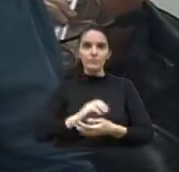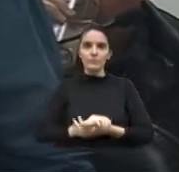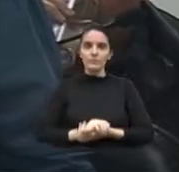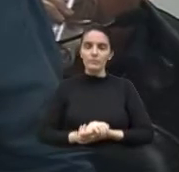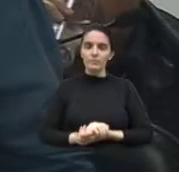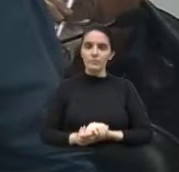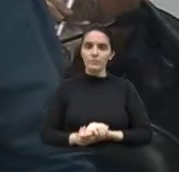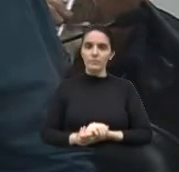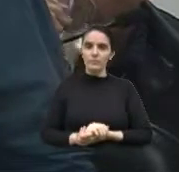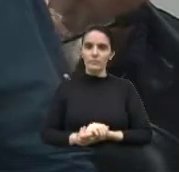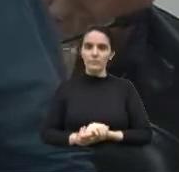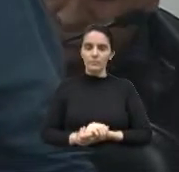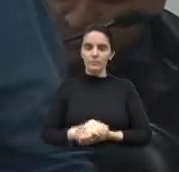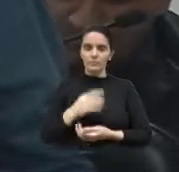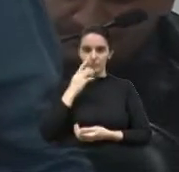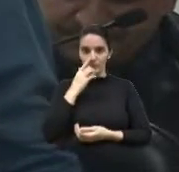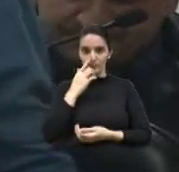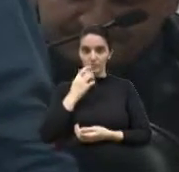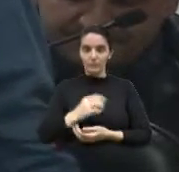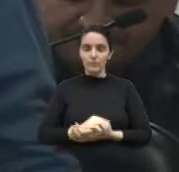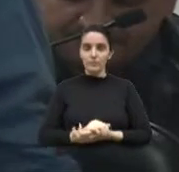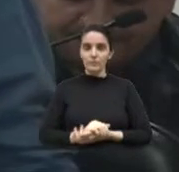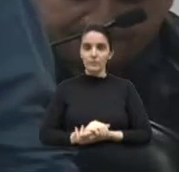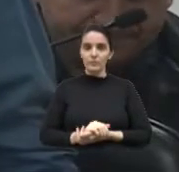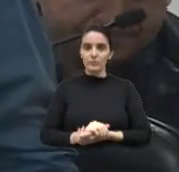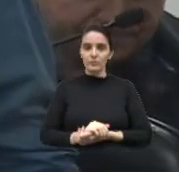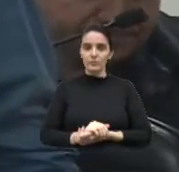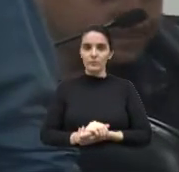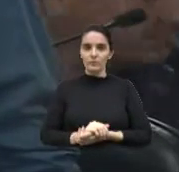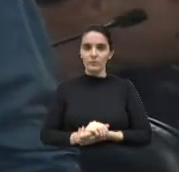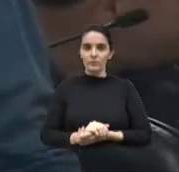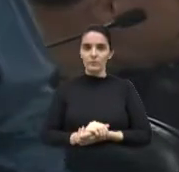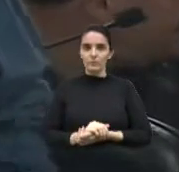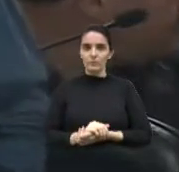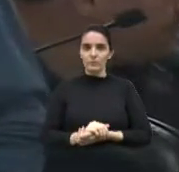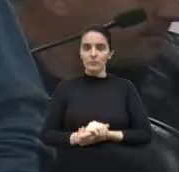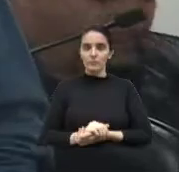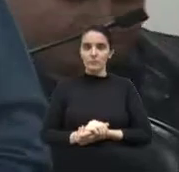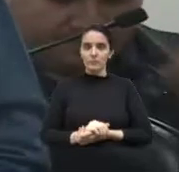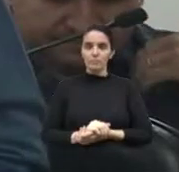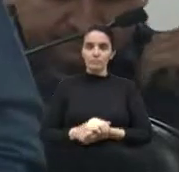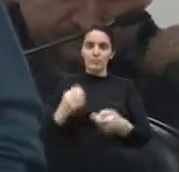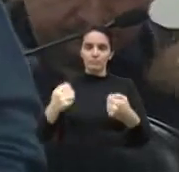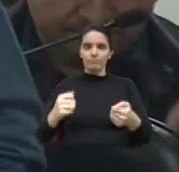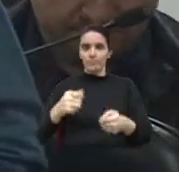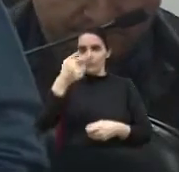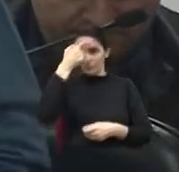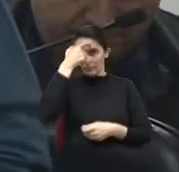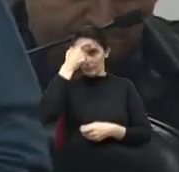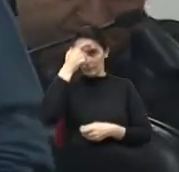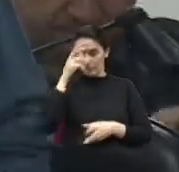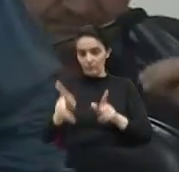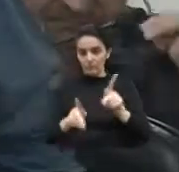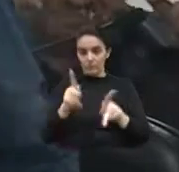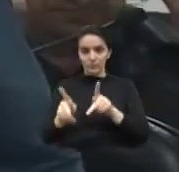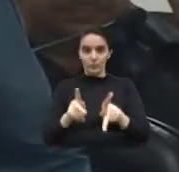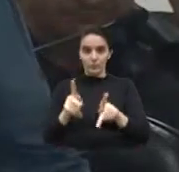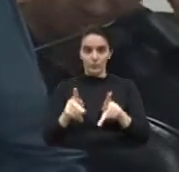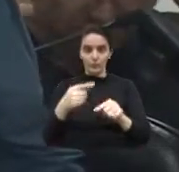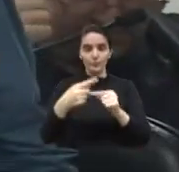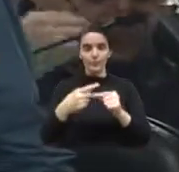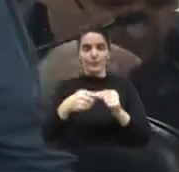desse requerimento é, infelizmente, a falta de conscientização da população que não sabe aonde